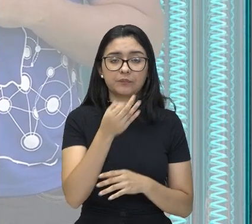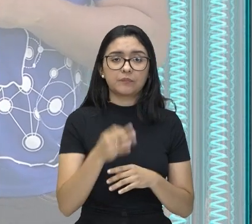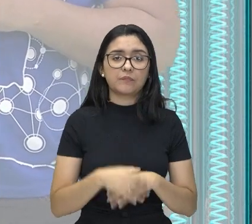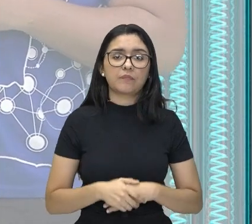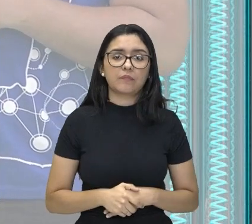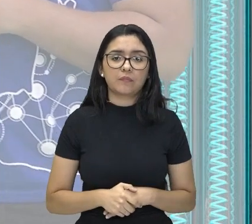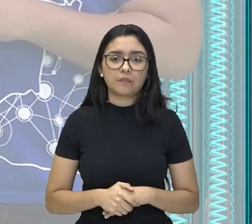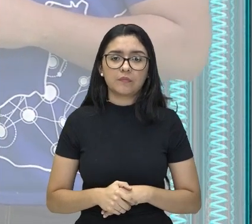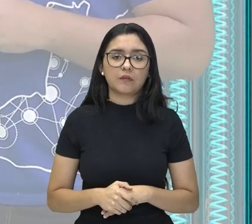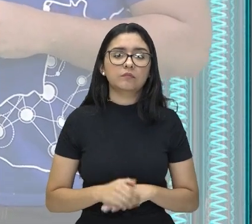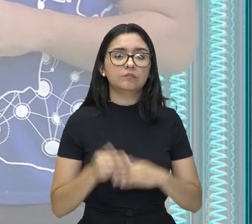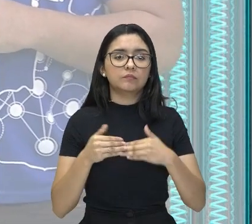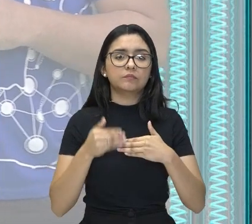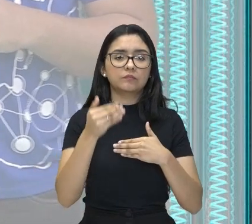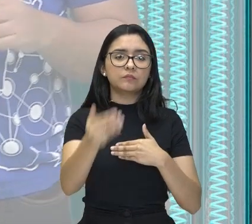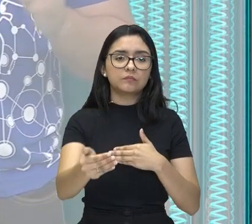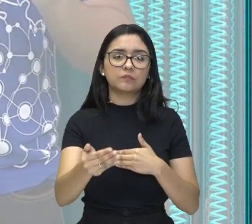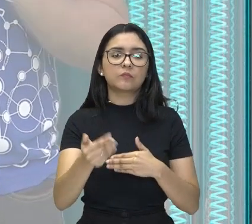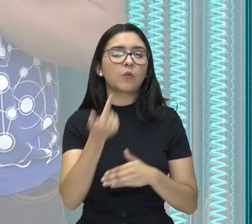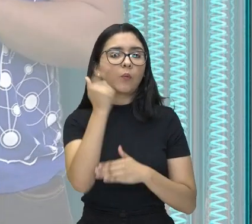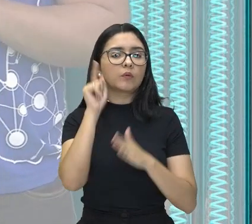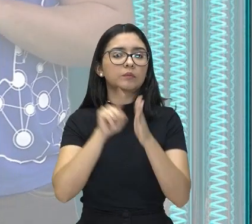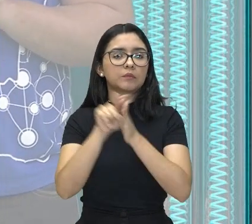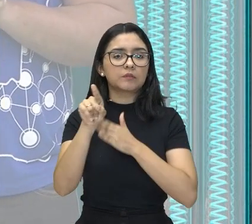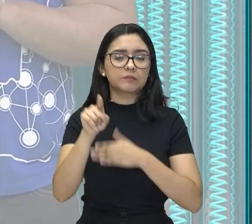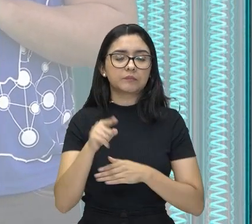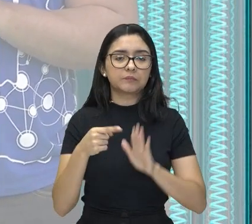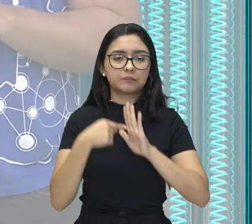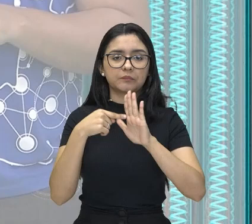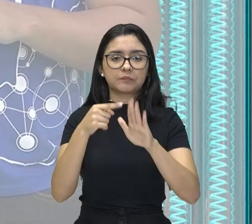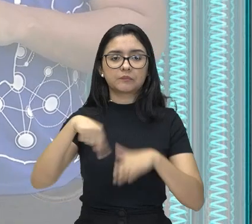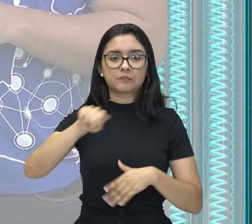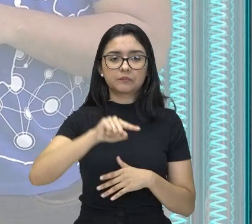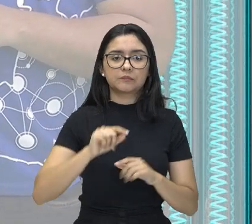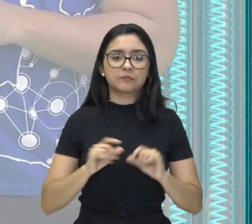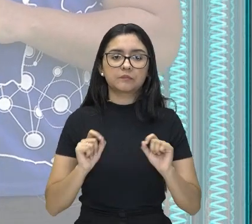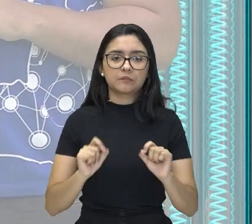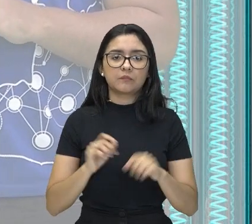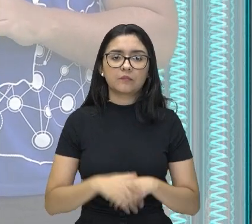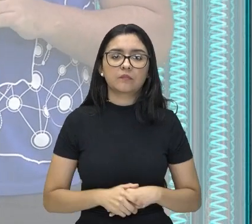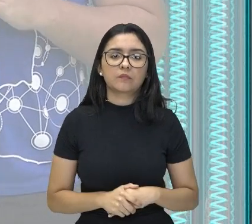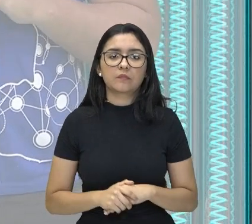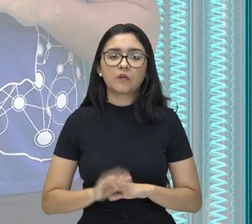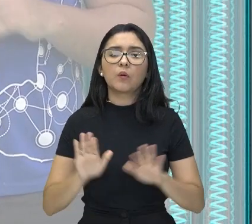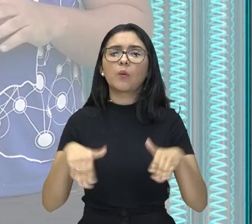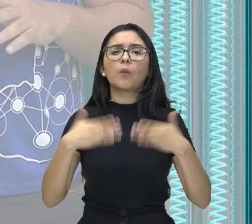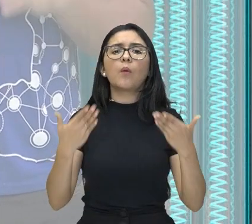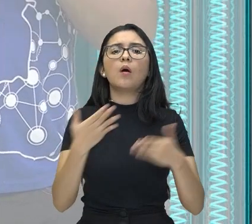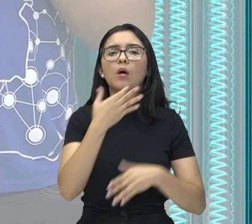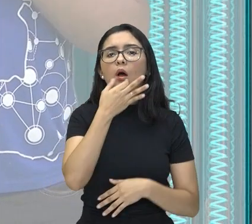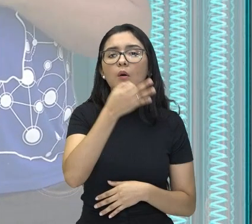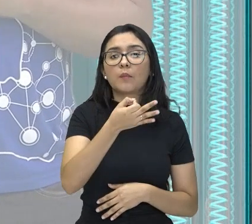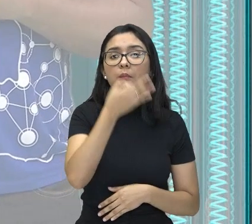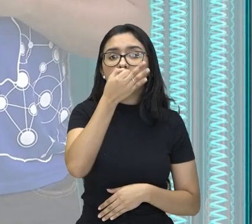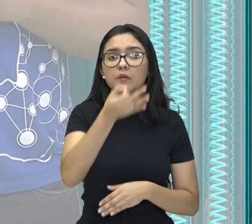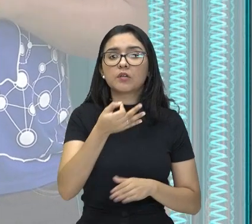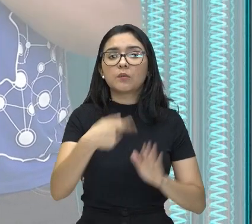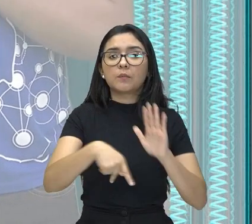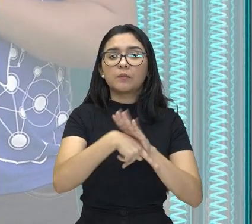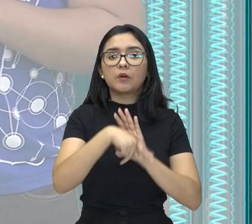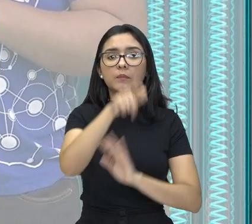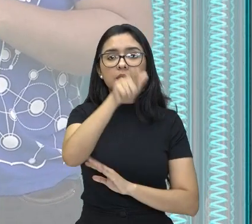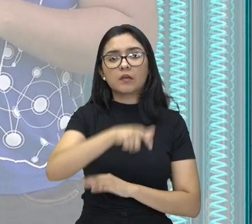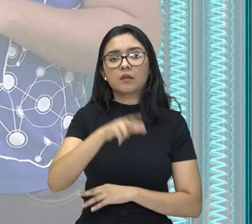então vamos avançar aqui com mais um questionamento, colocando aqui para vocês. Olha só, qual é a opinião de